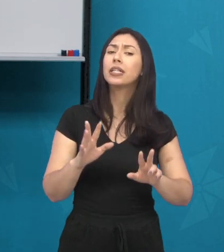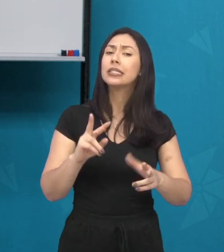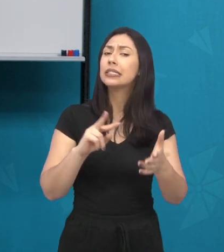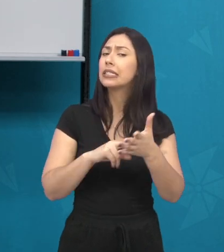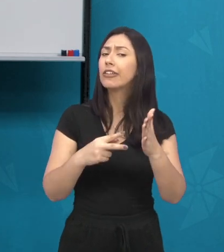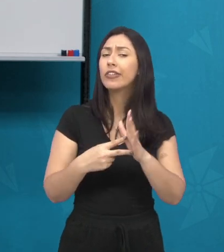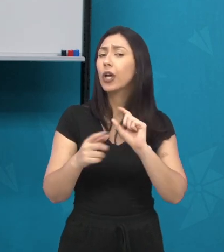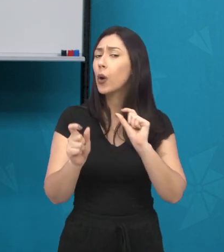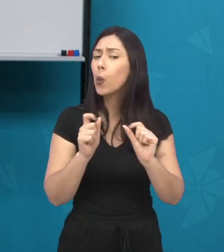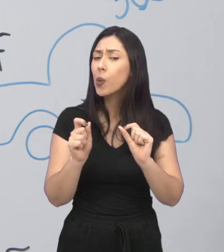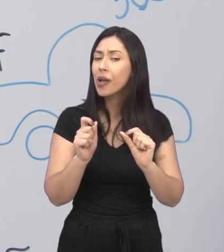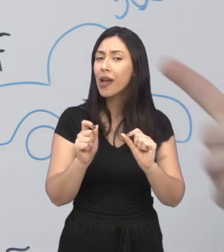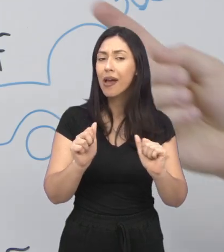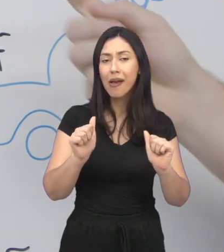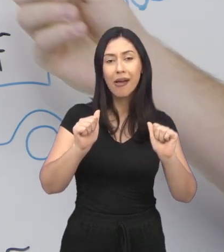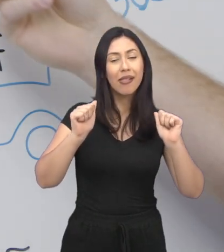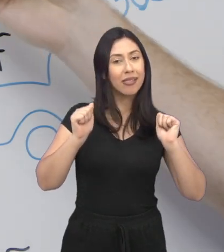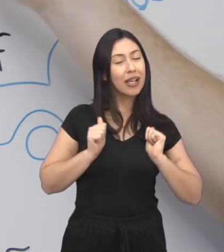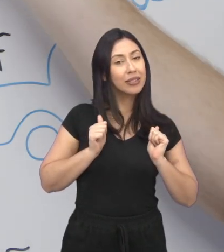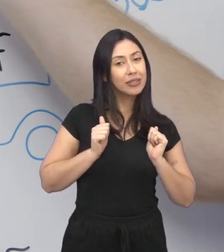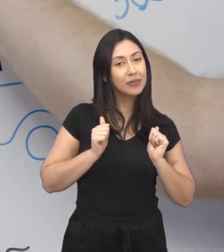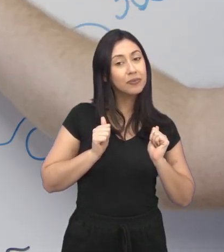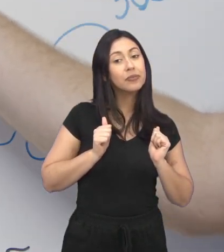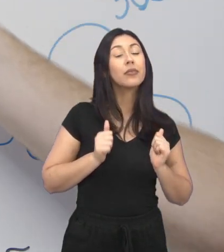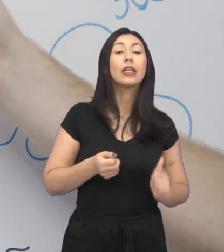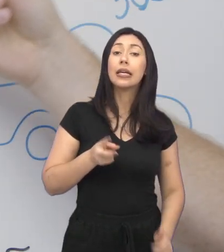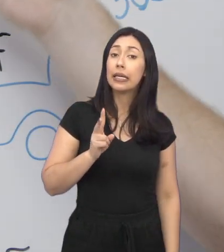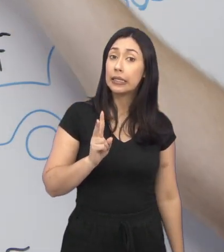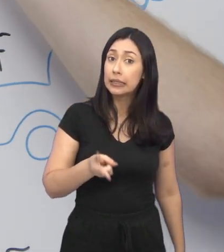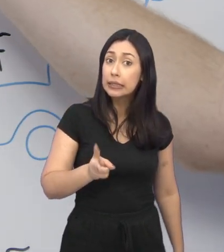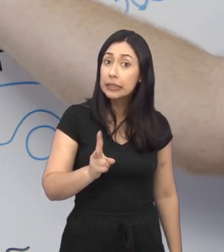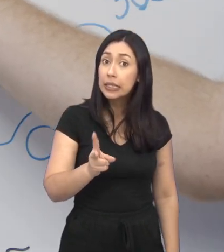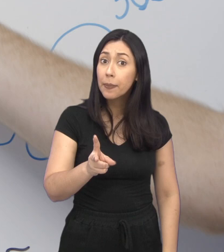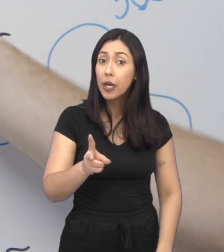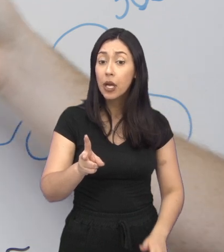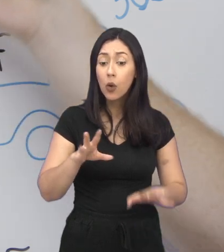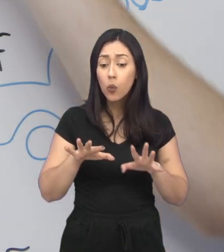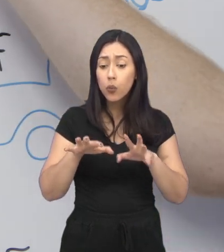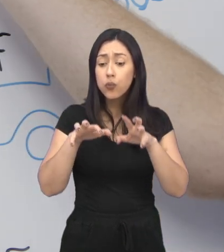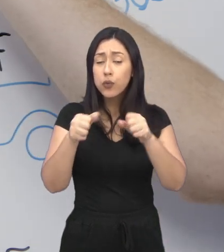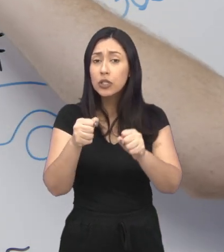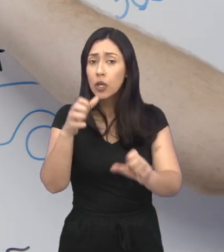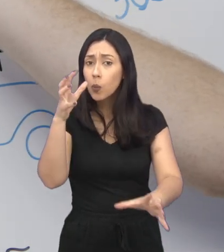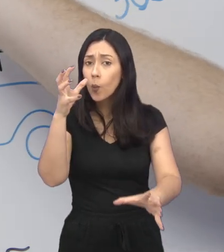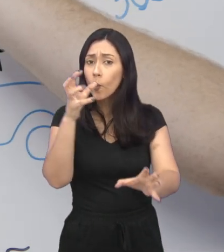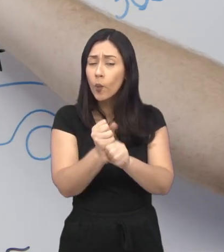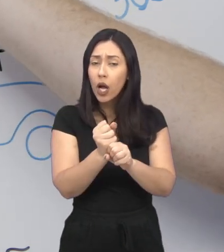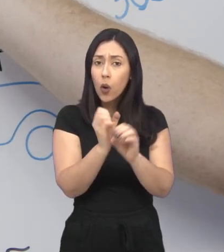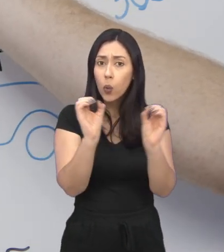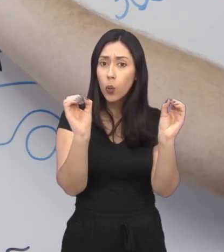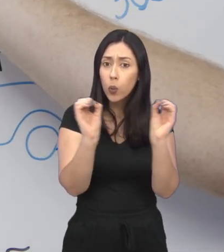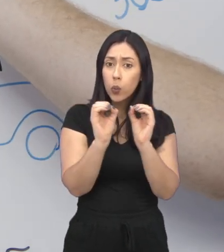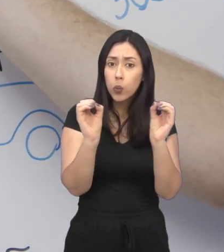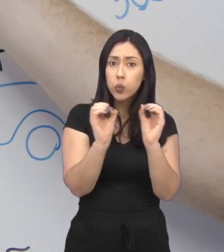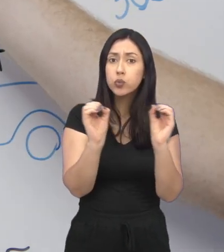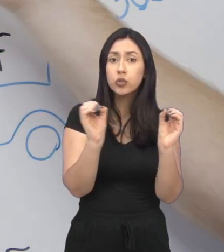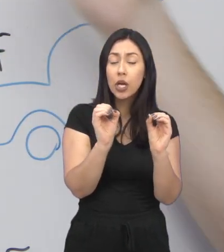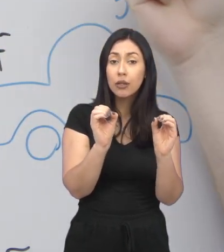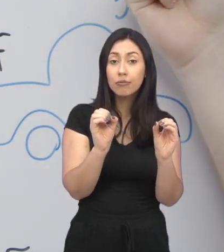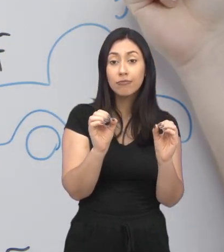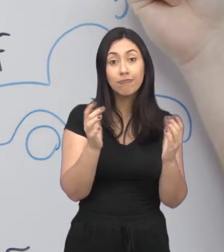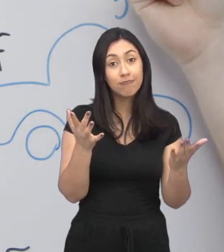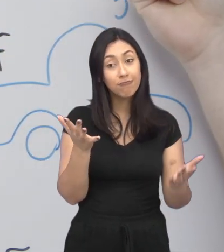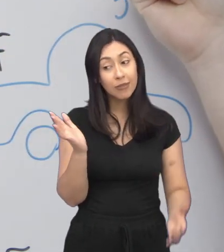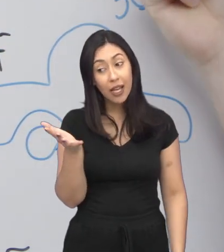estado inercial sempre que a minha força resultante for nula e a minha consequentemente a